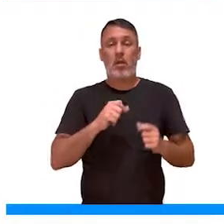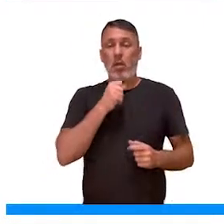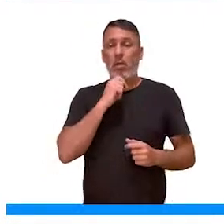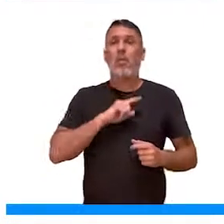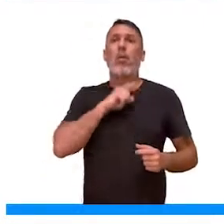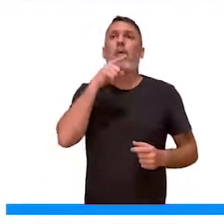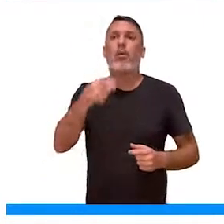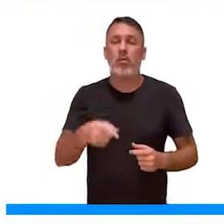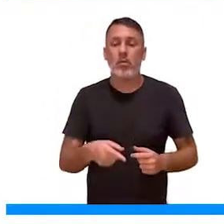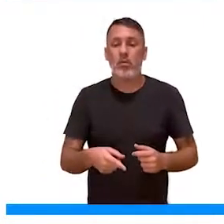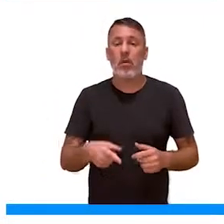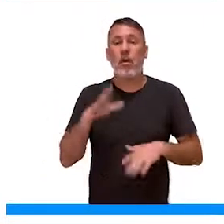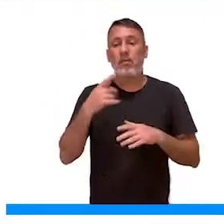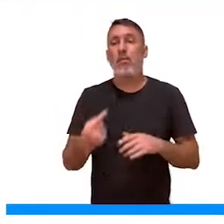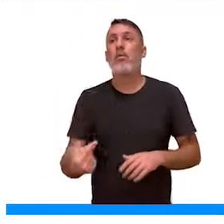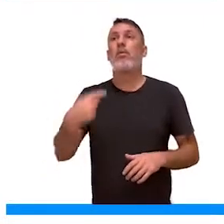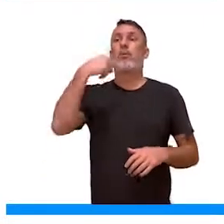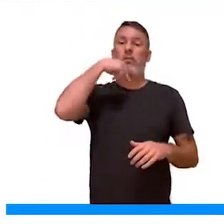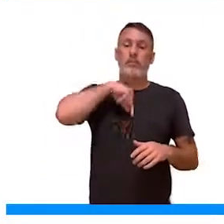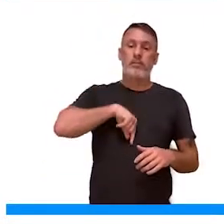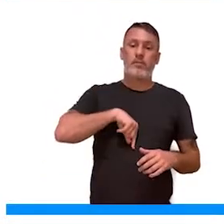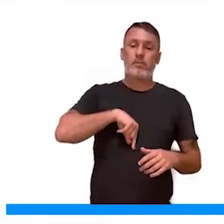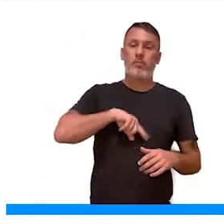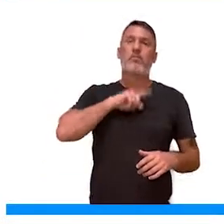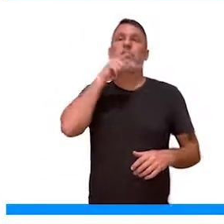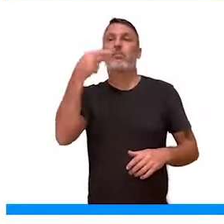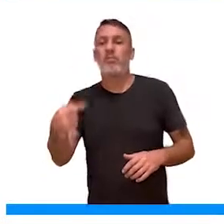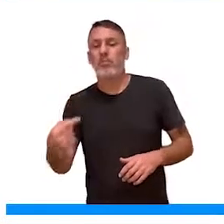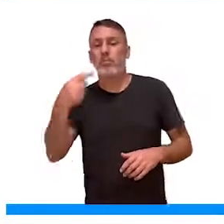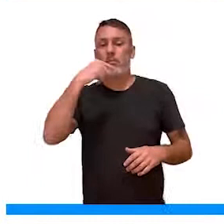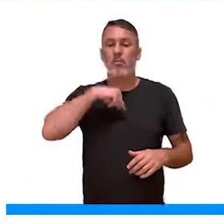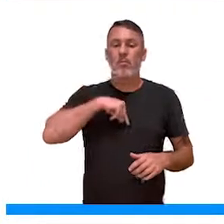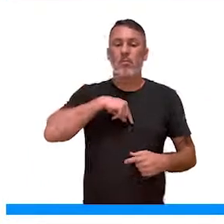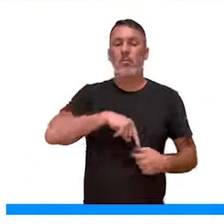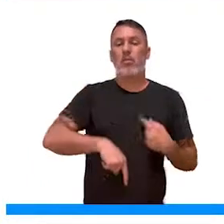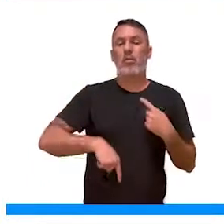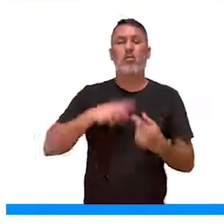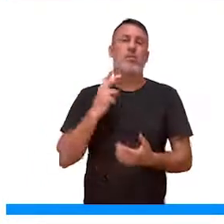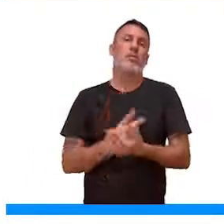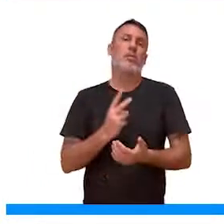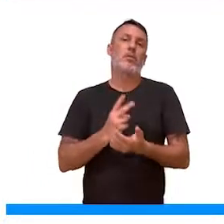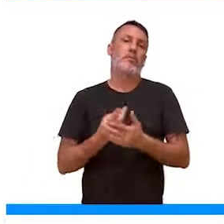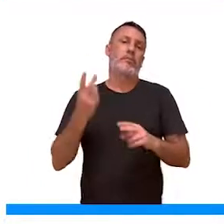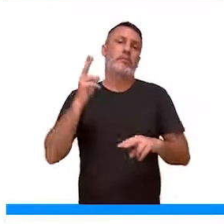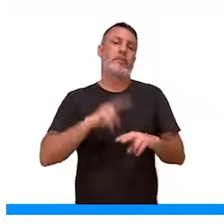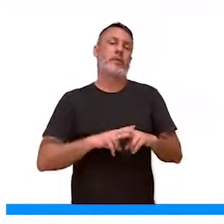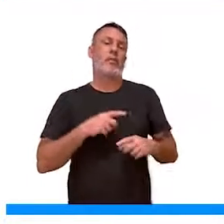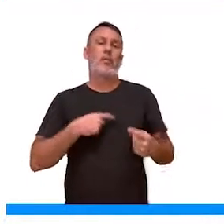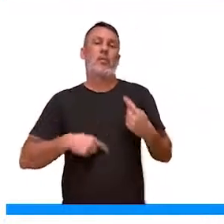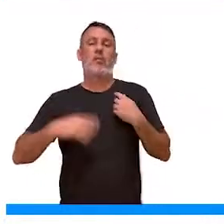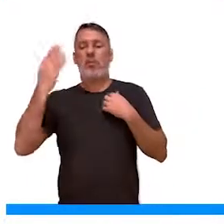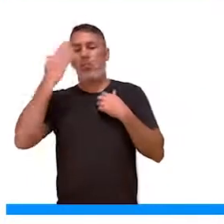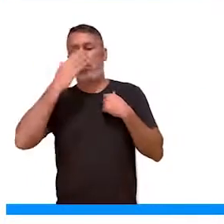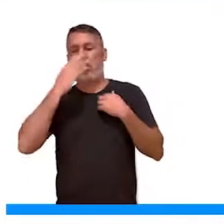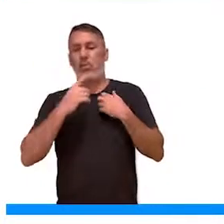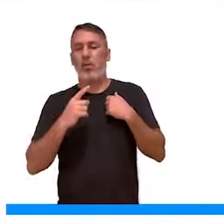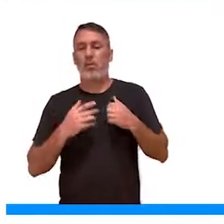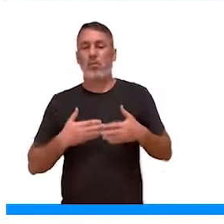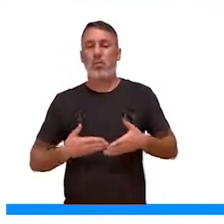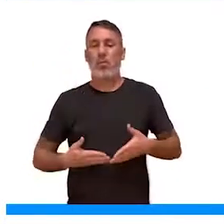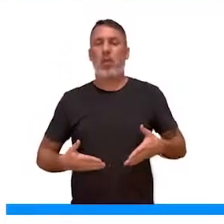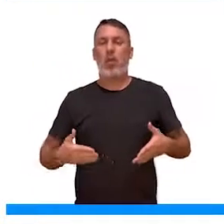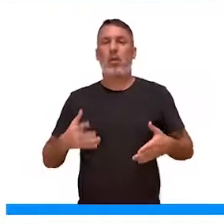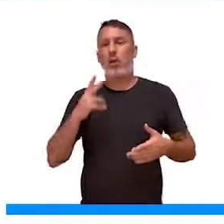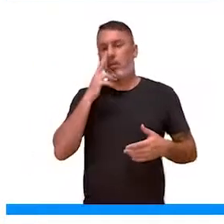essa larva. E outras engolem novamente, voltando para o tubo digestório, e aí ela se fixa lá no intestino delgado, onde ela